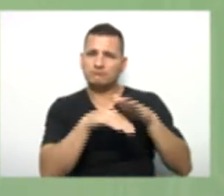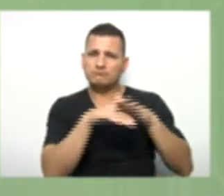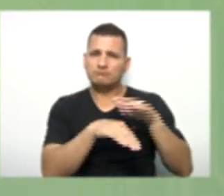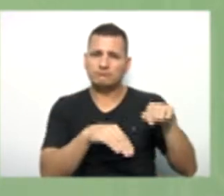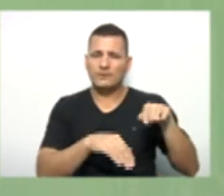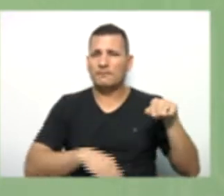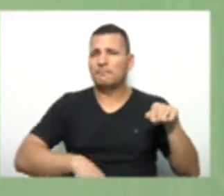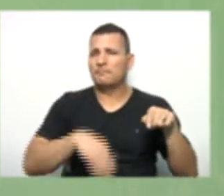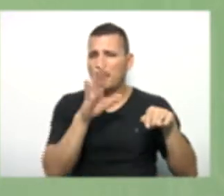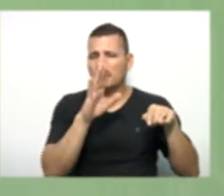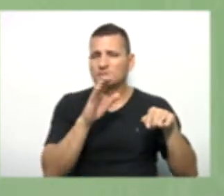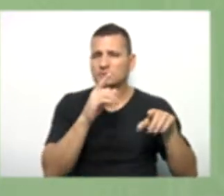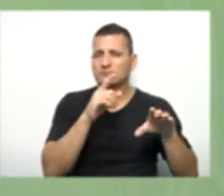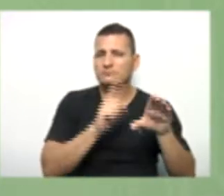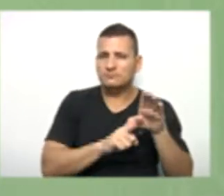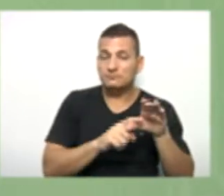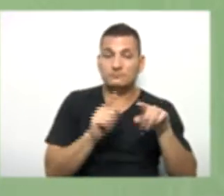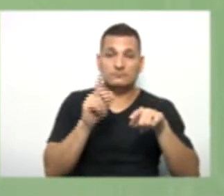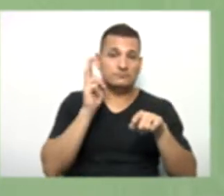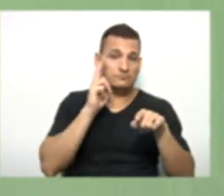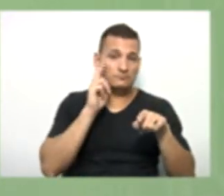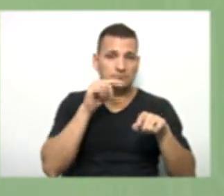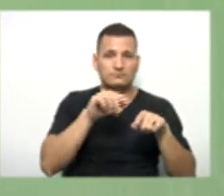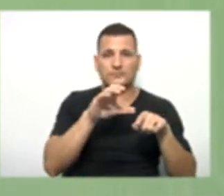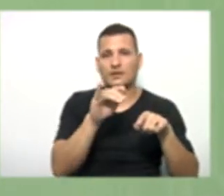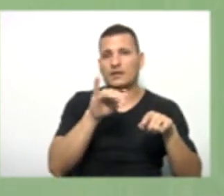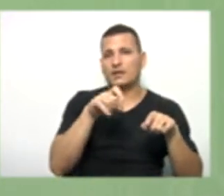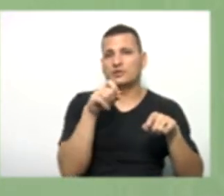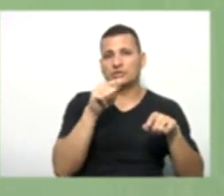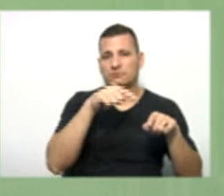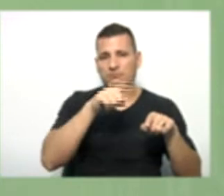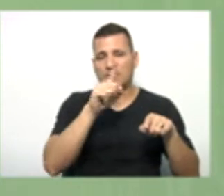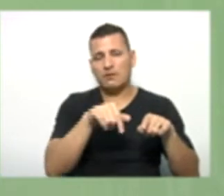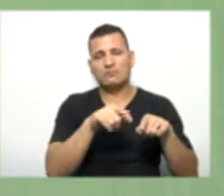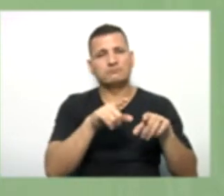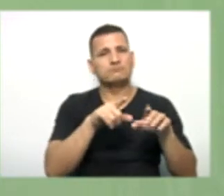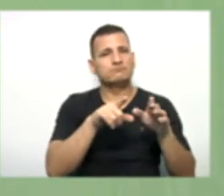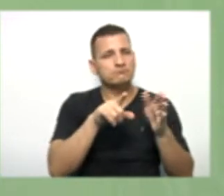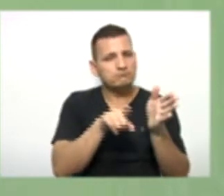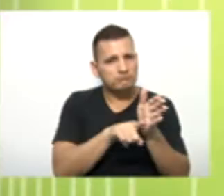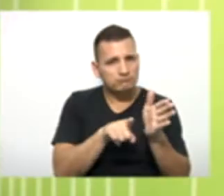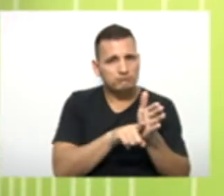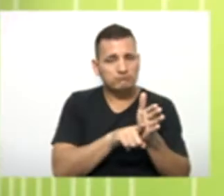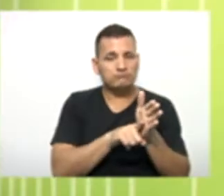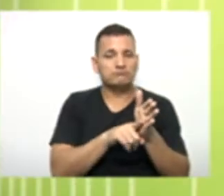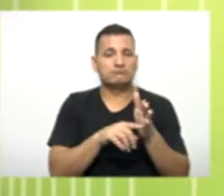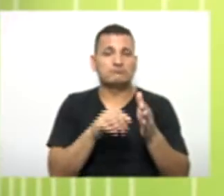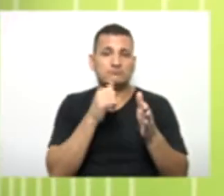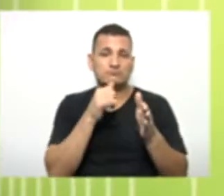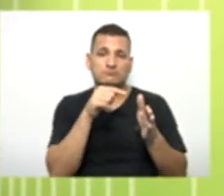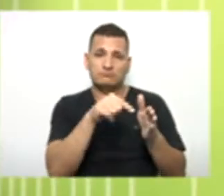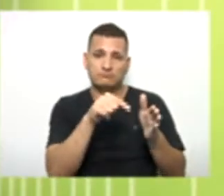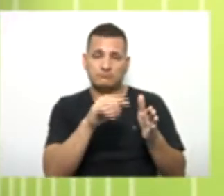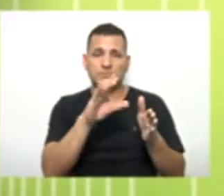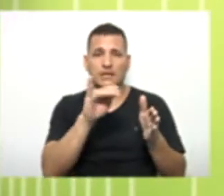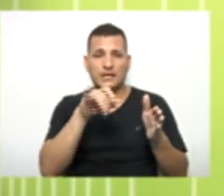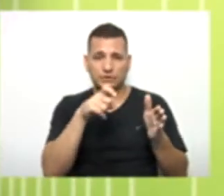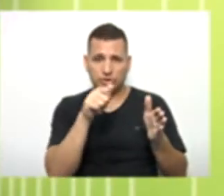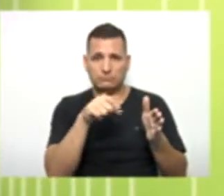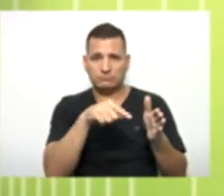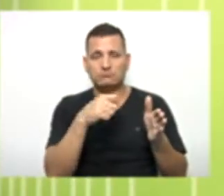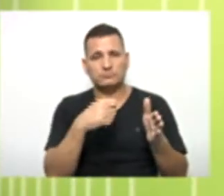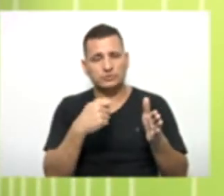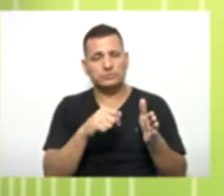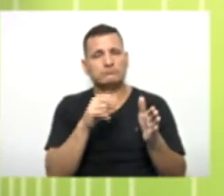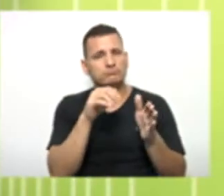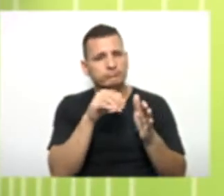lembrando que a conta caixa, a natureza dela é devedora, então ela para aumentar o saldo do caixa, eu tenho que